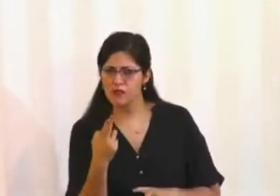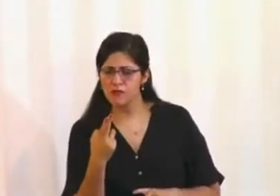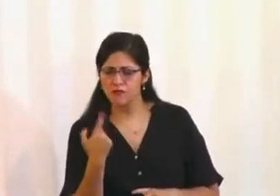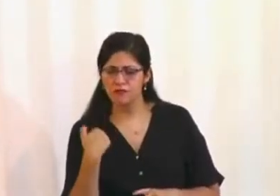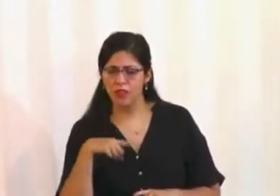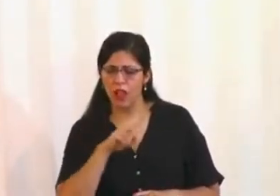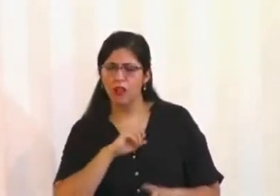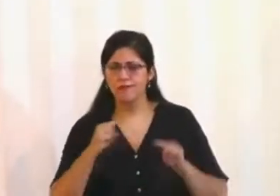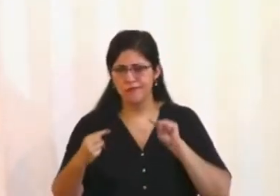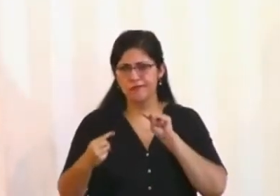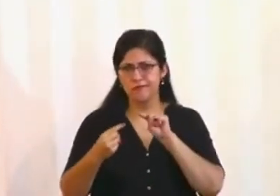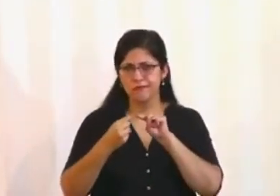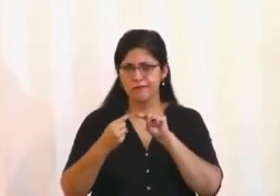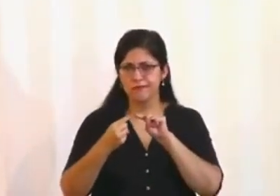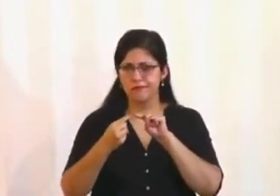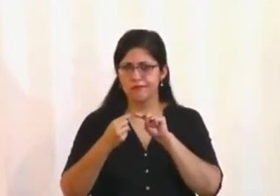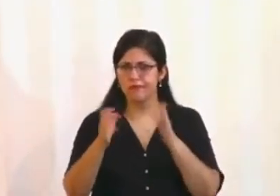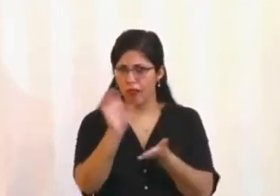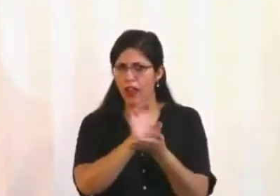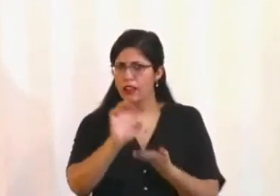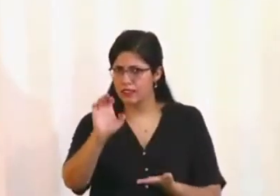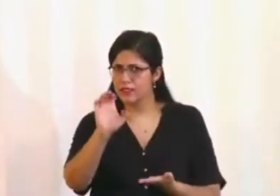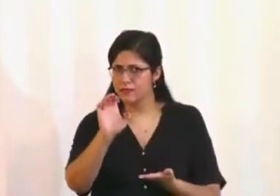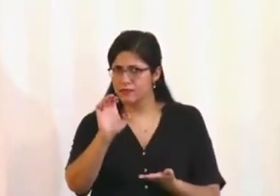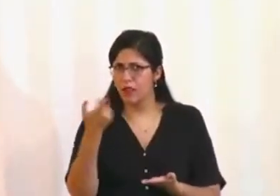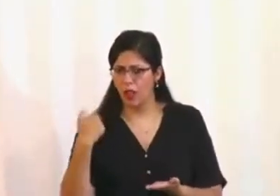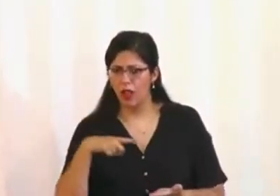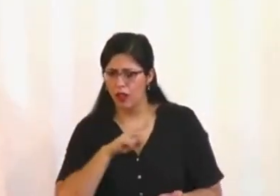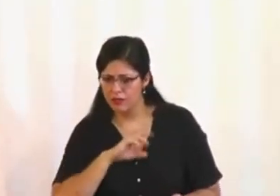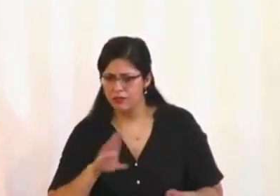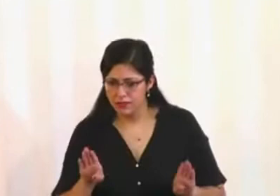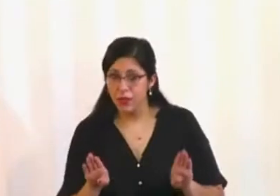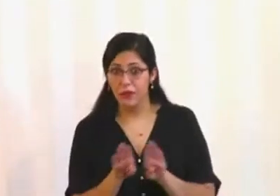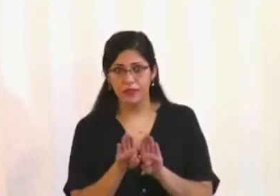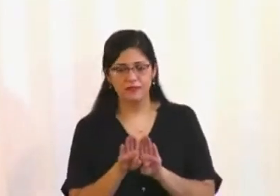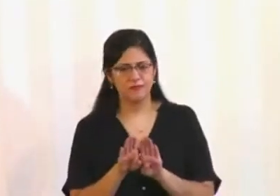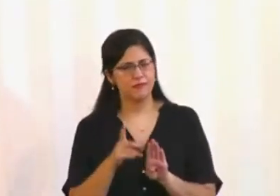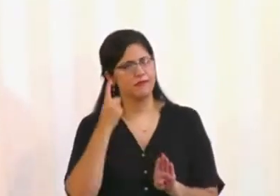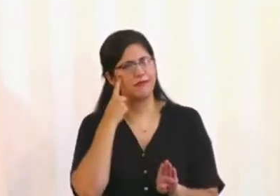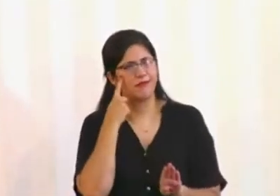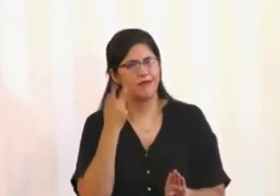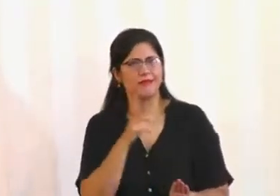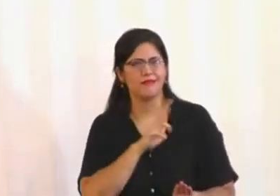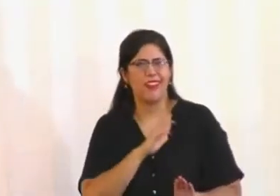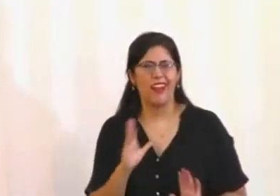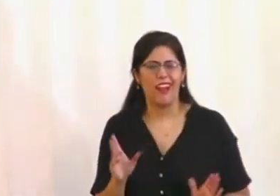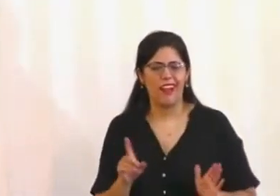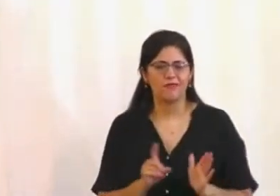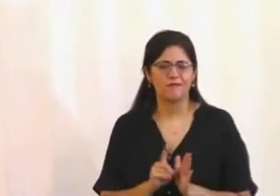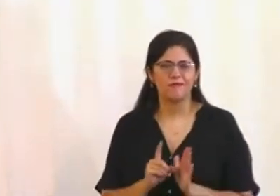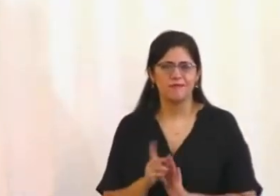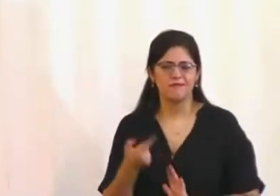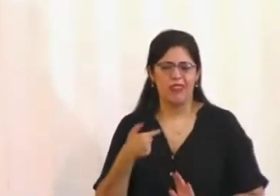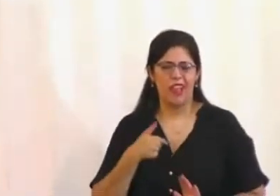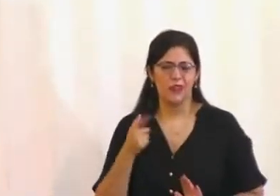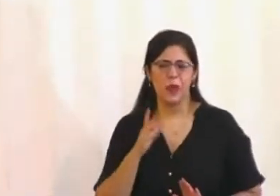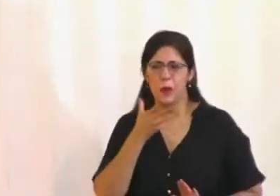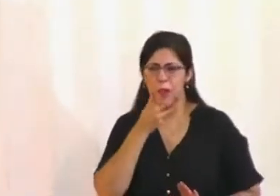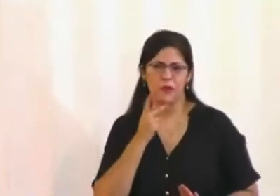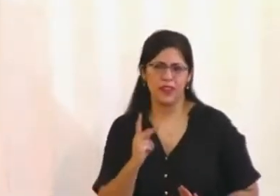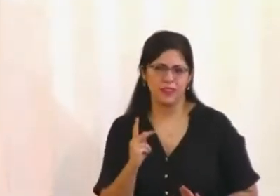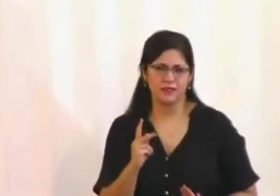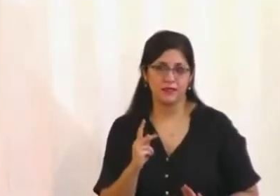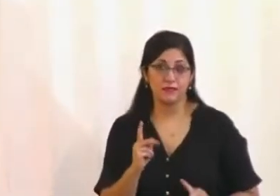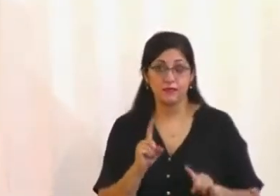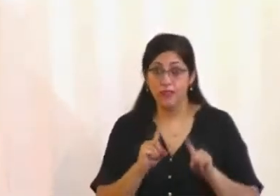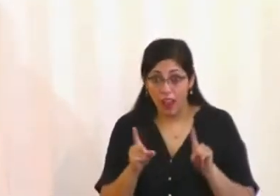convidar nesta manhã a se identificar com Elias também, ainda que você diga, mas eu não sou profeta, pastor. Não é no sentido de ser profeta, mas no